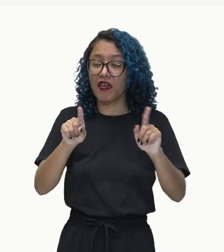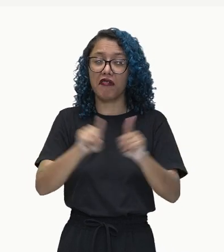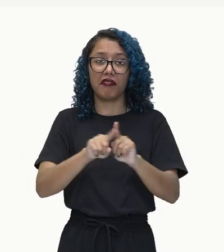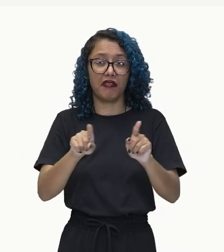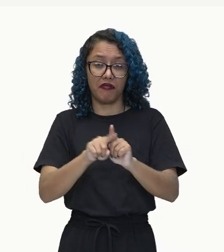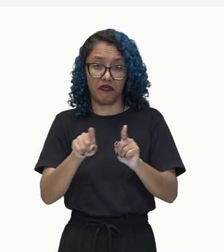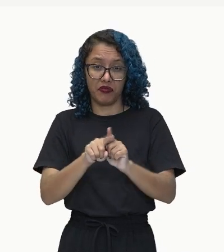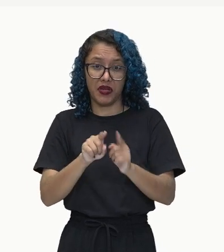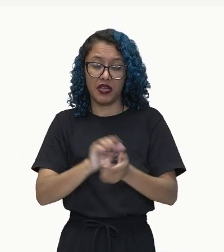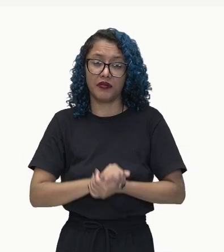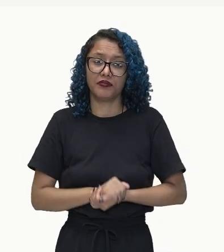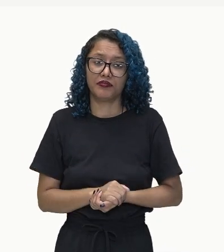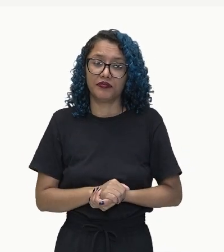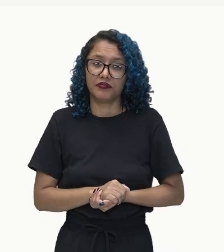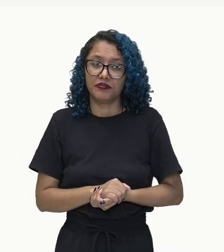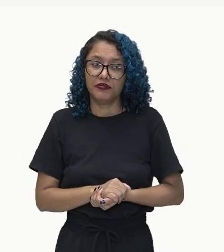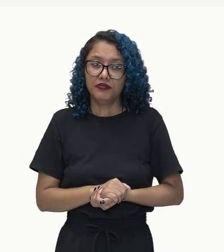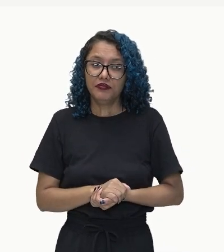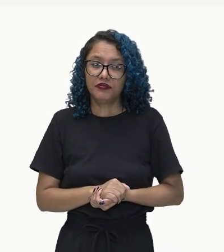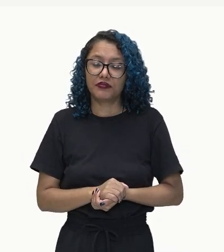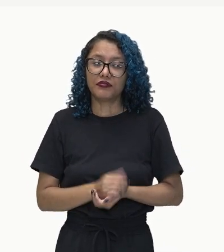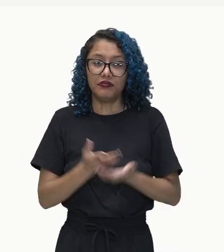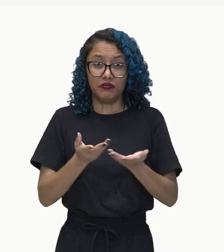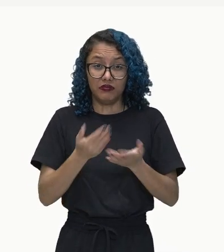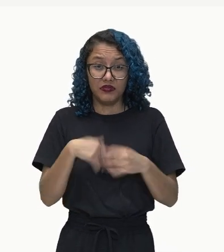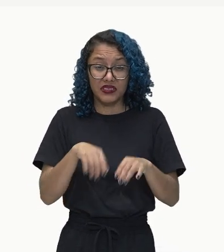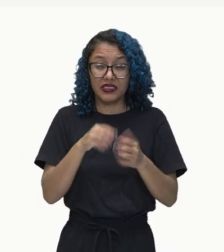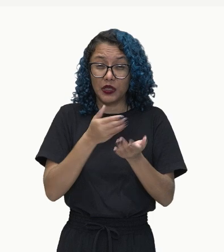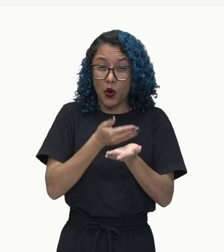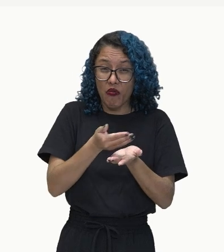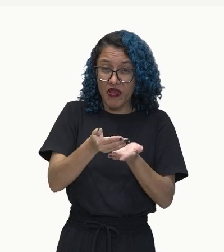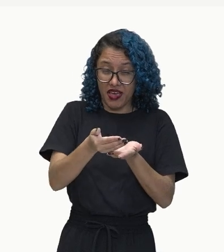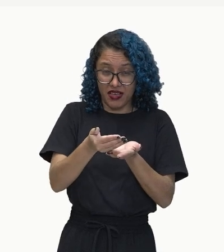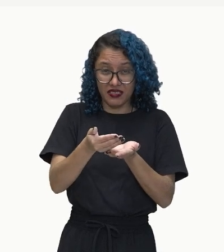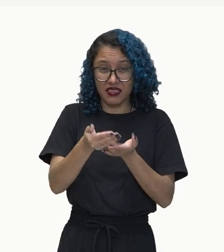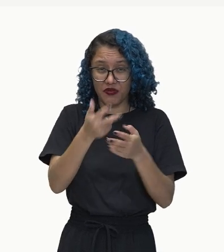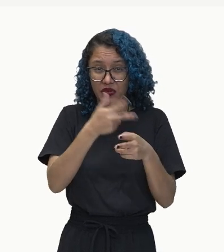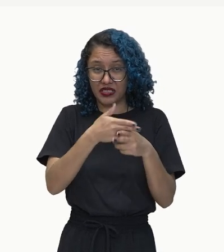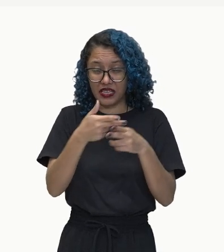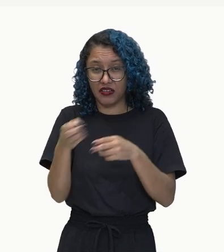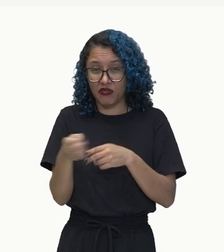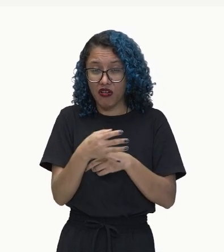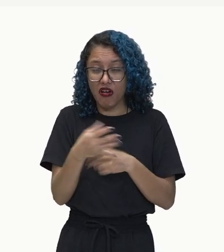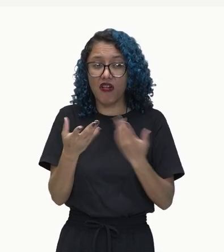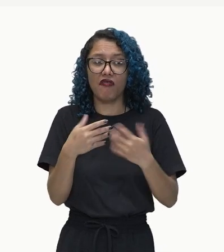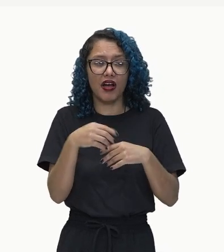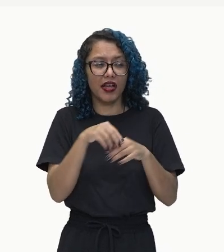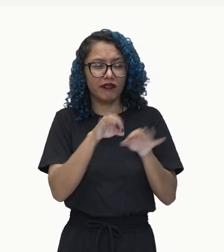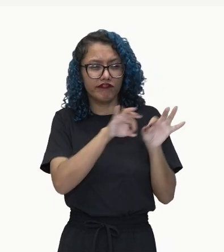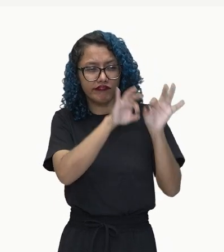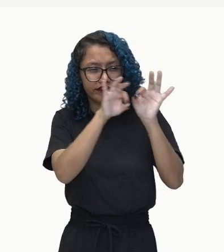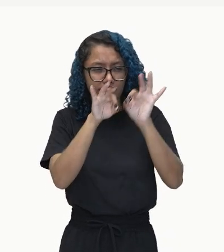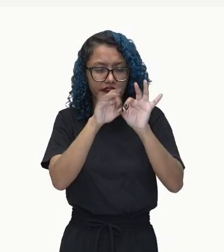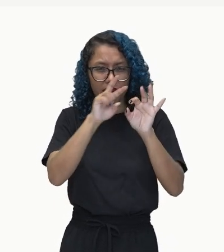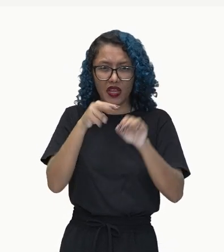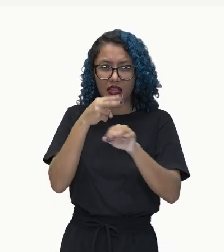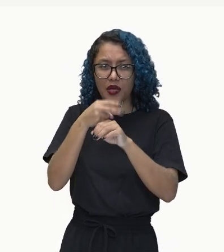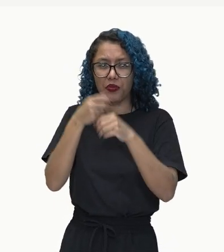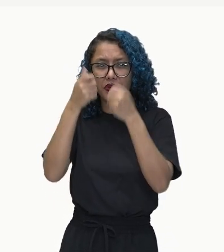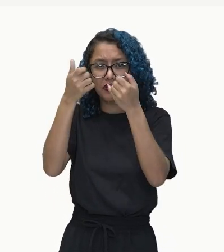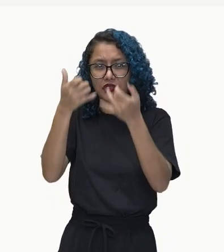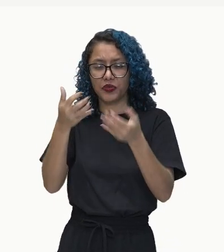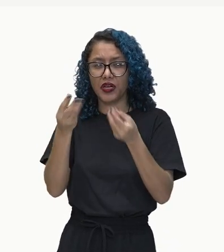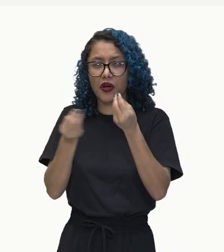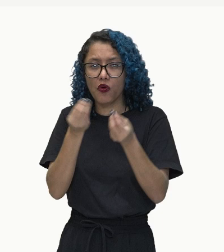TV, aí temos resenhas, eles vão apontar ali aspectos, desde a